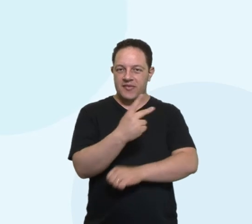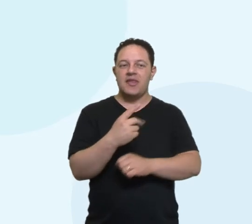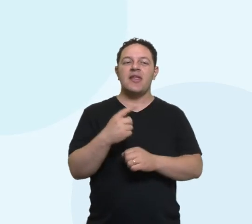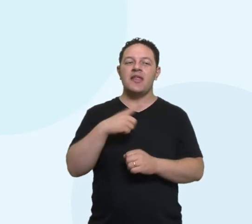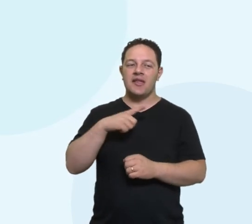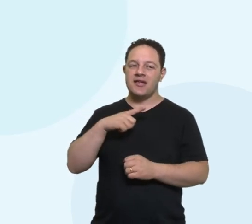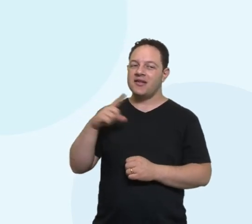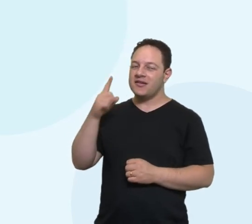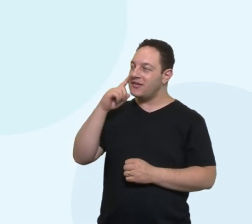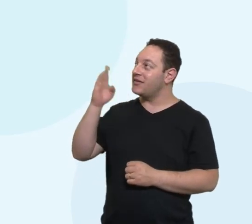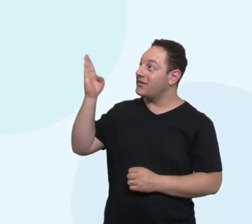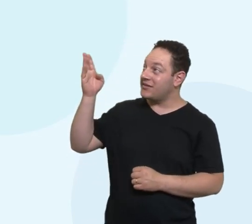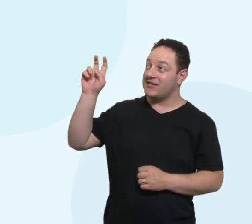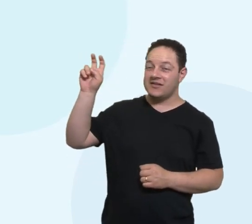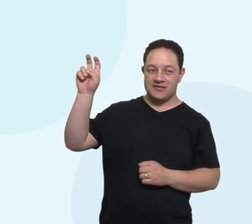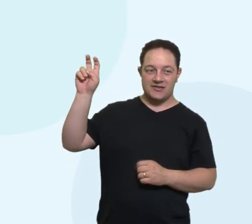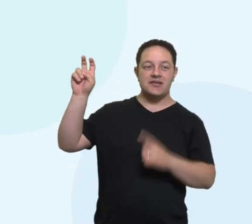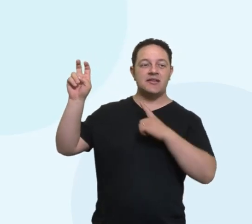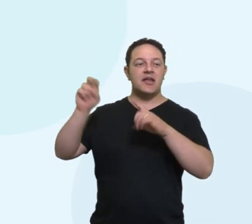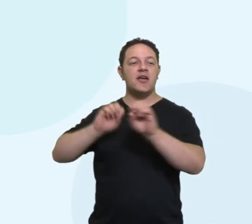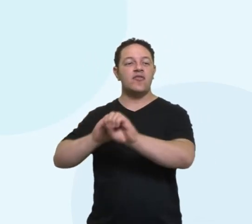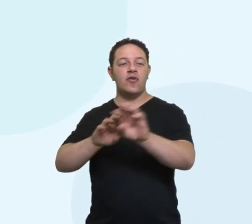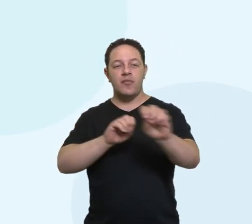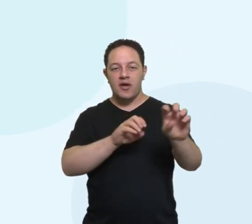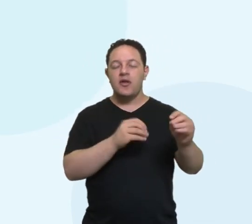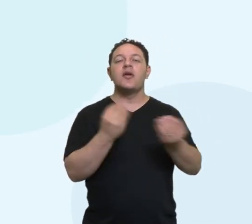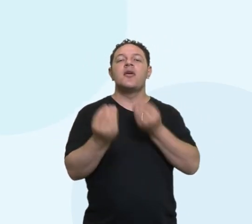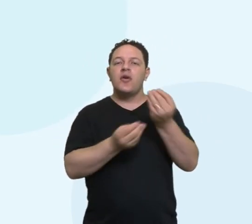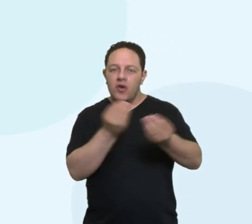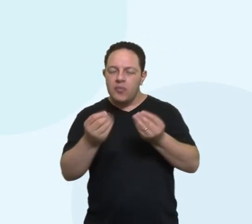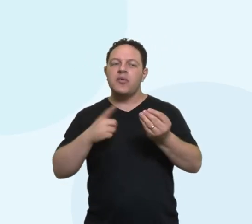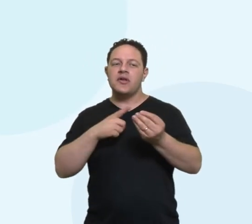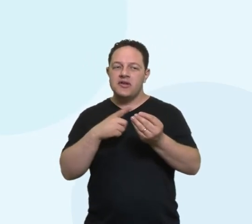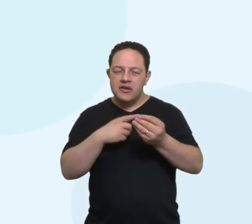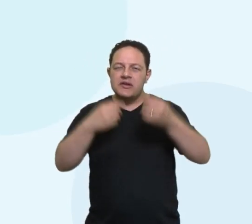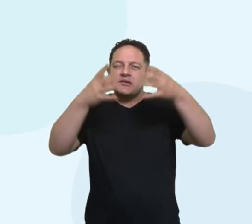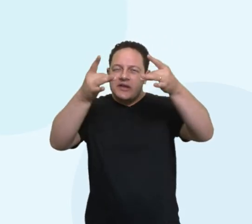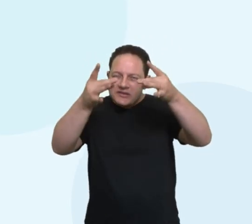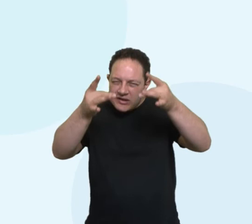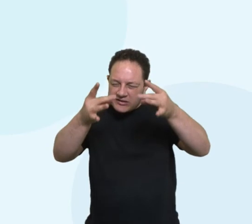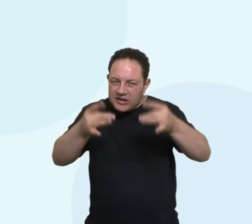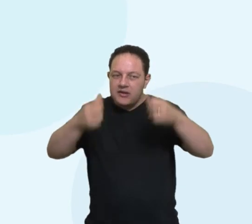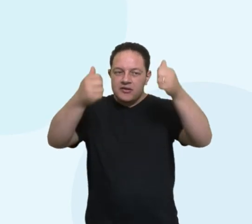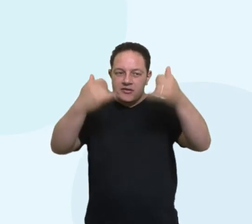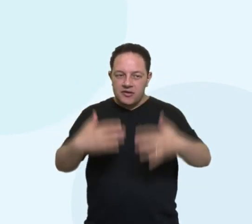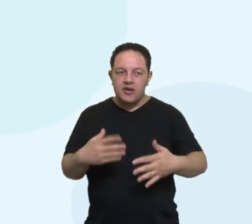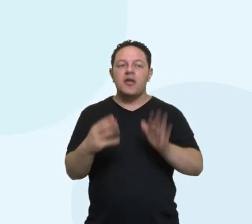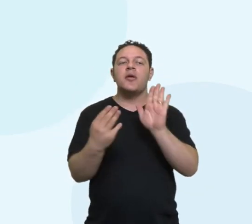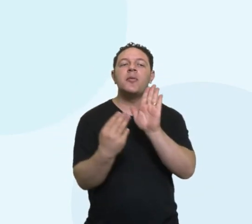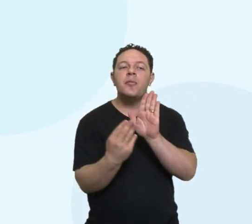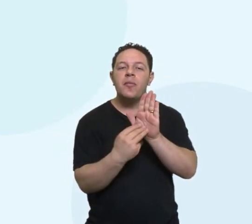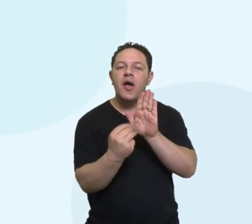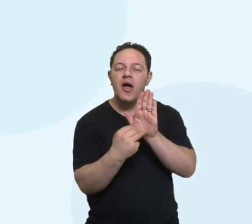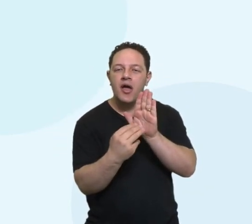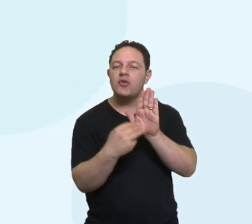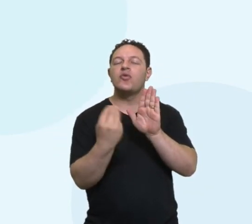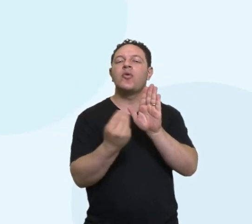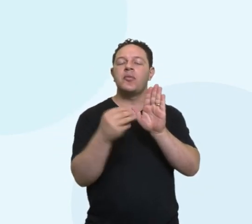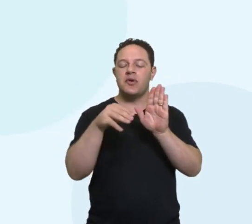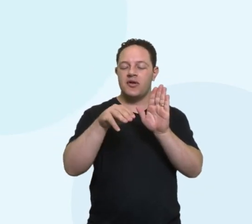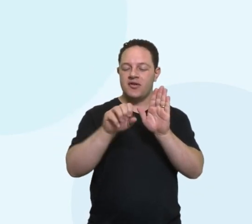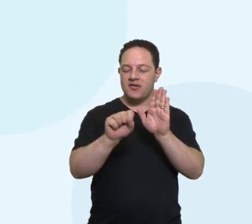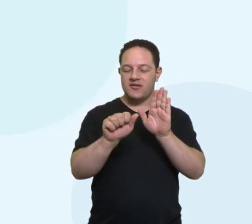gente tem a formação que foi realizada que explica em detalhes esse assunto a metodologia Safe é